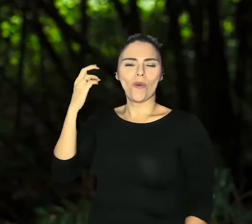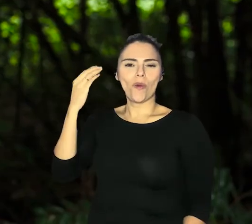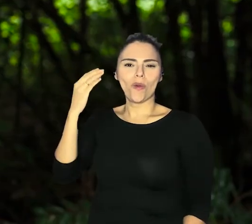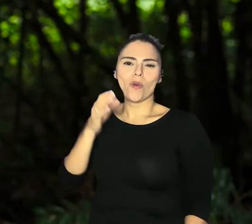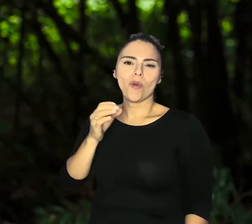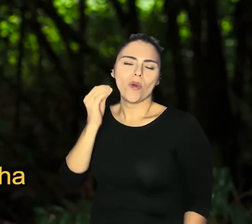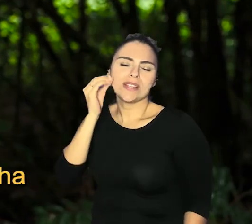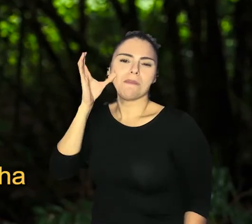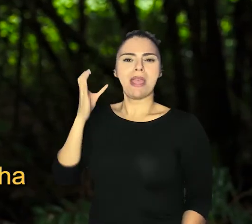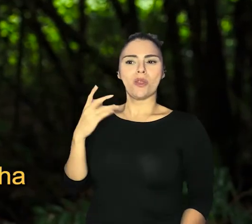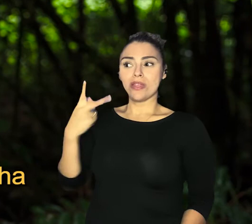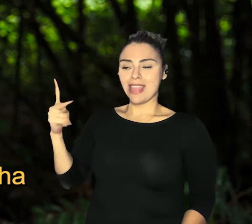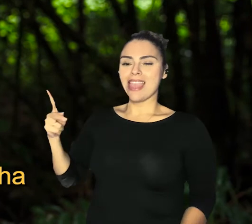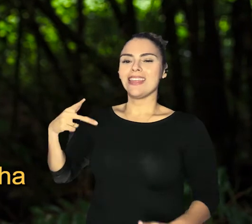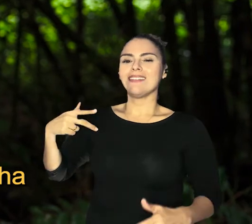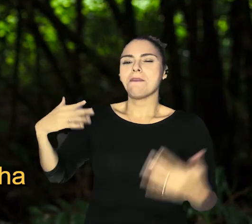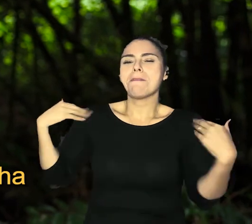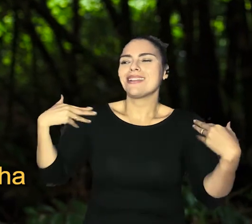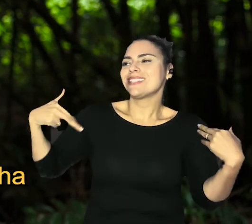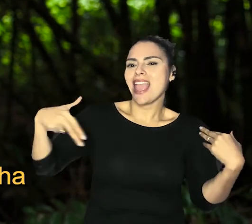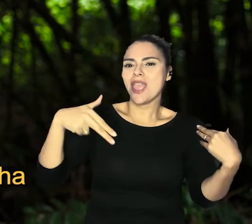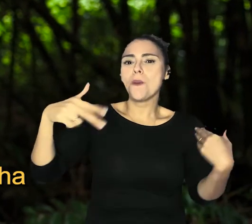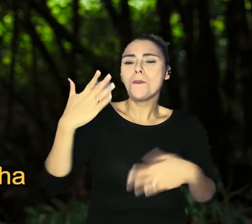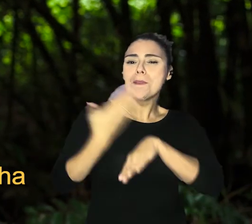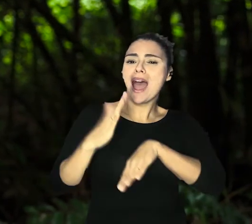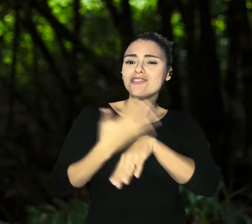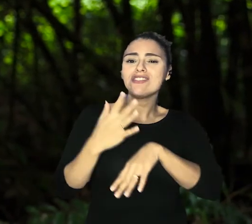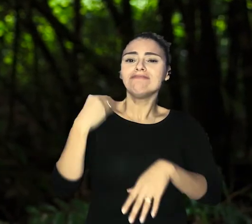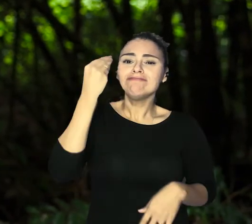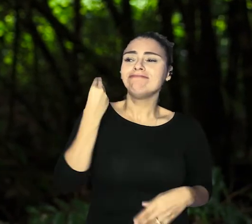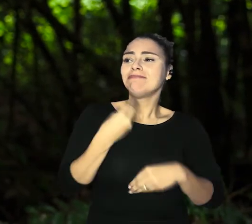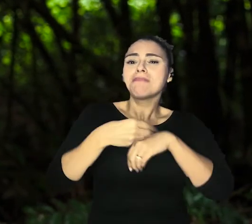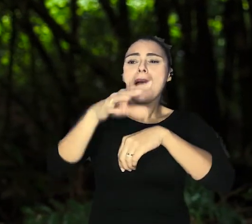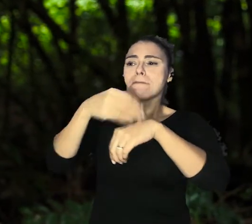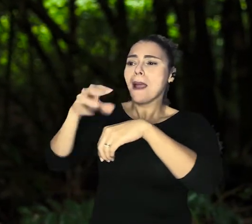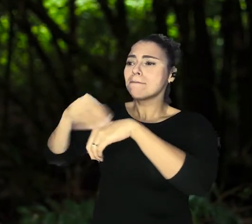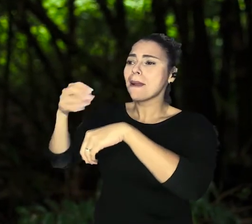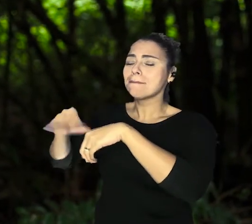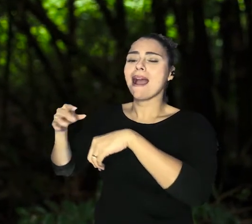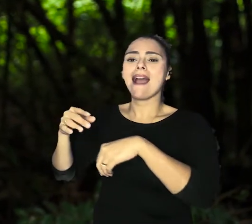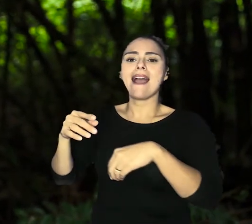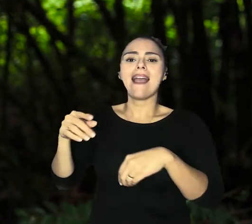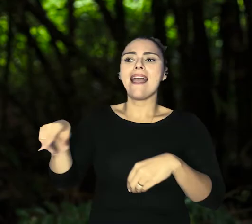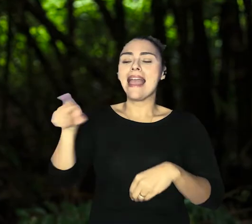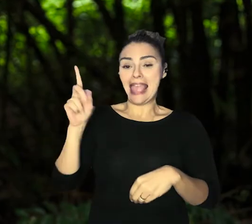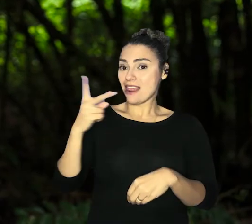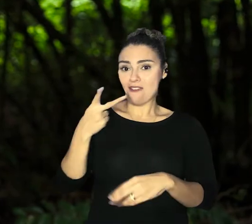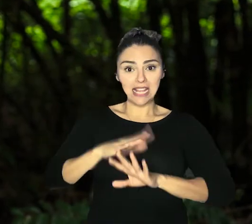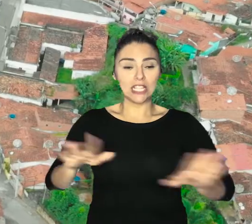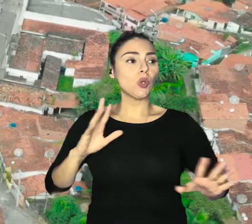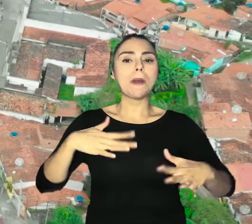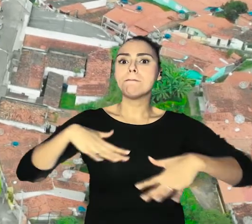na prática, num passeio desse, em qualquer trilha, você, como ele mesmo disse, que tudo é